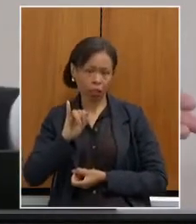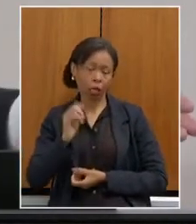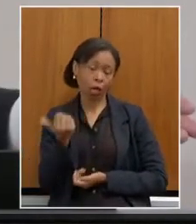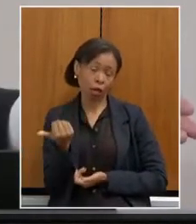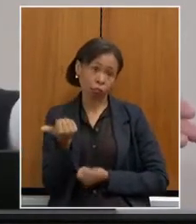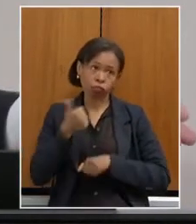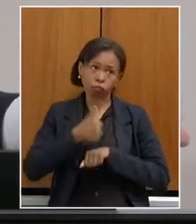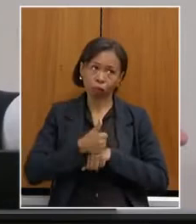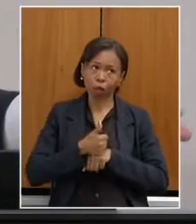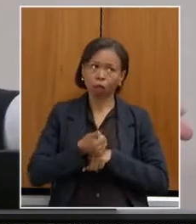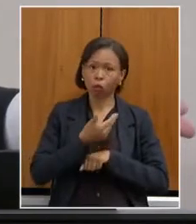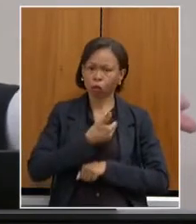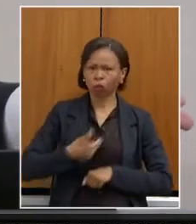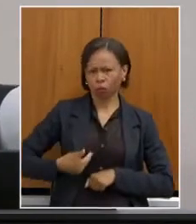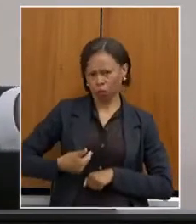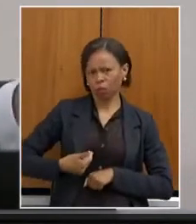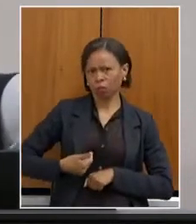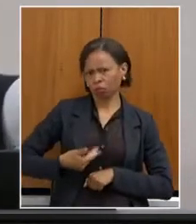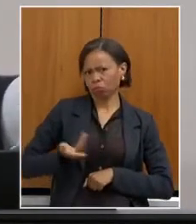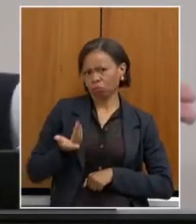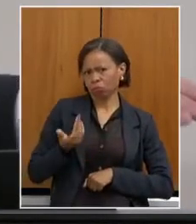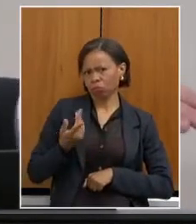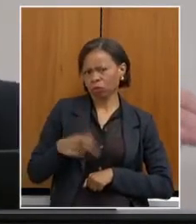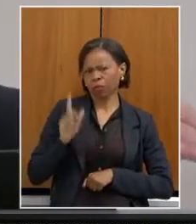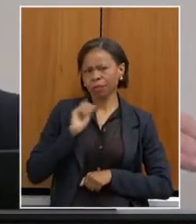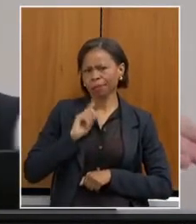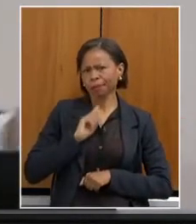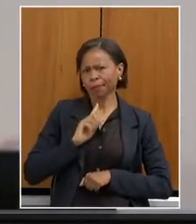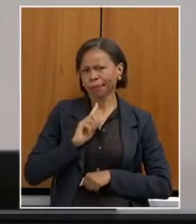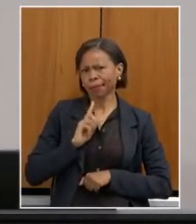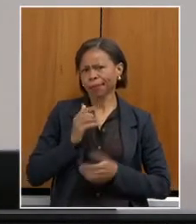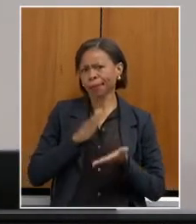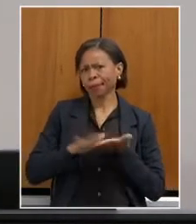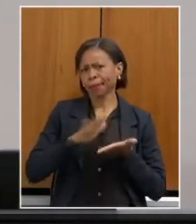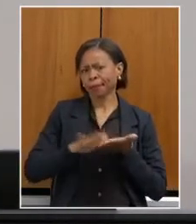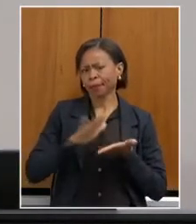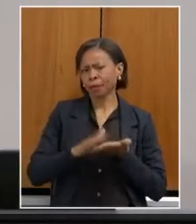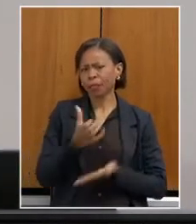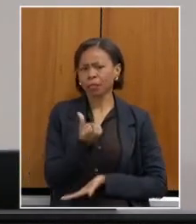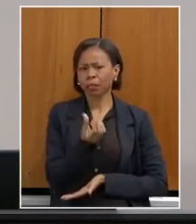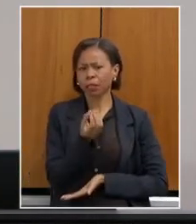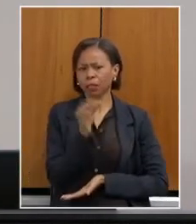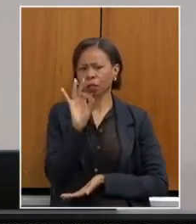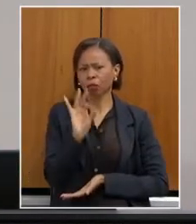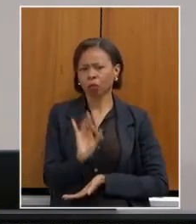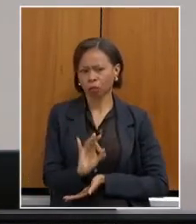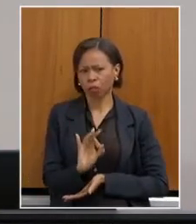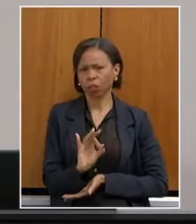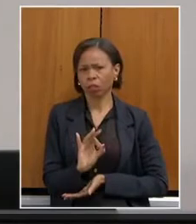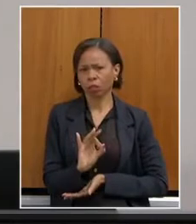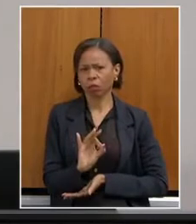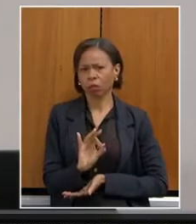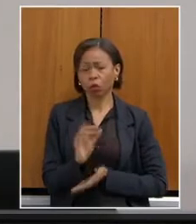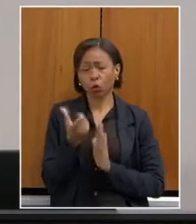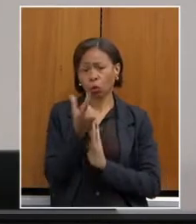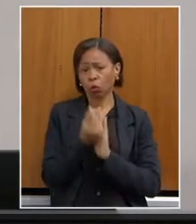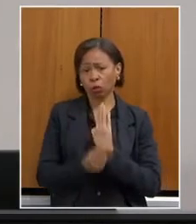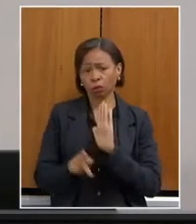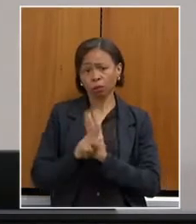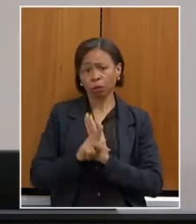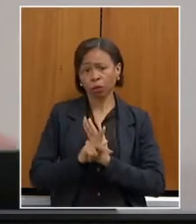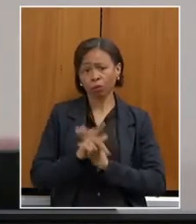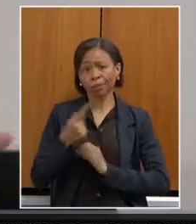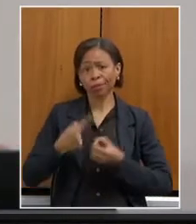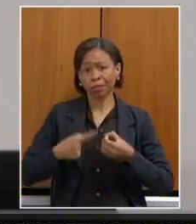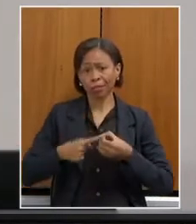prefeito chega a pagar, a gastar 60% da arrecadação da cidade, do orçamento da cidade com saúde,